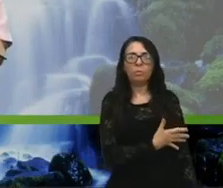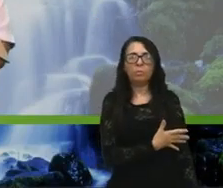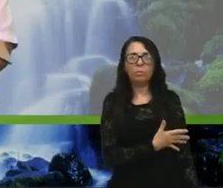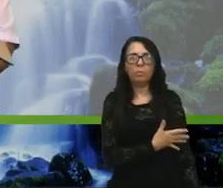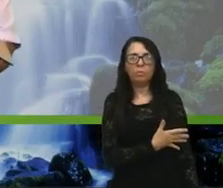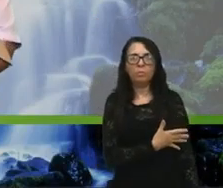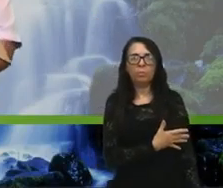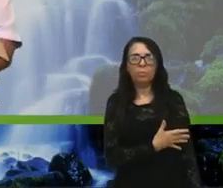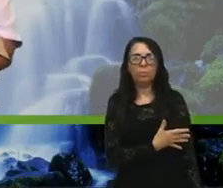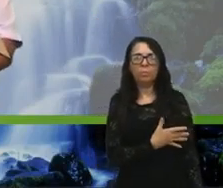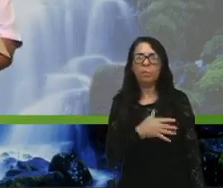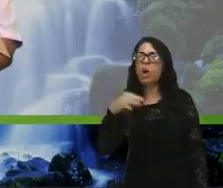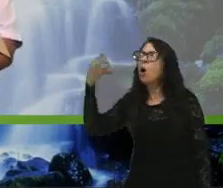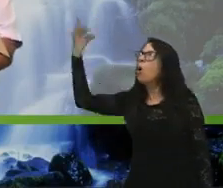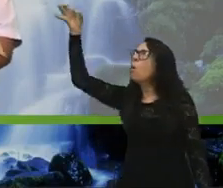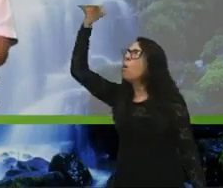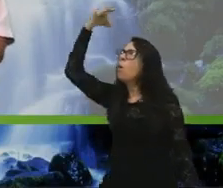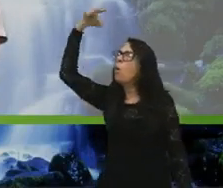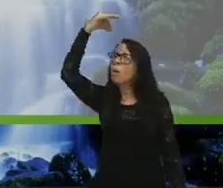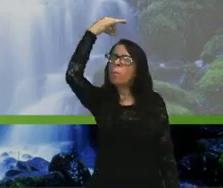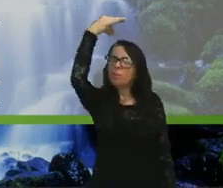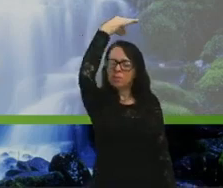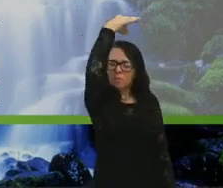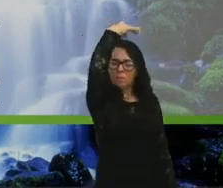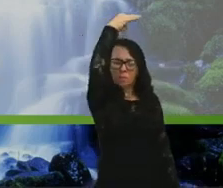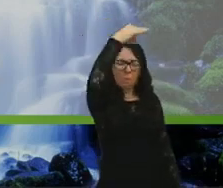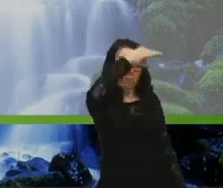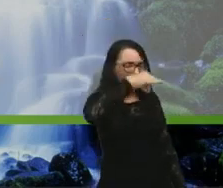conjunto de regras. Porque